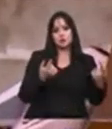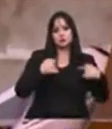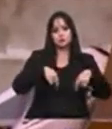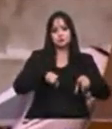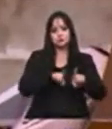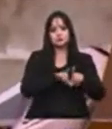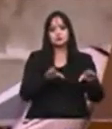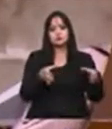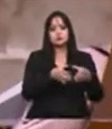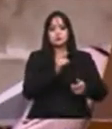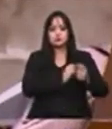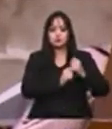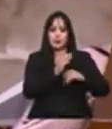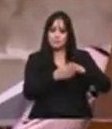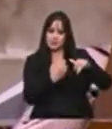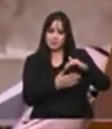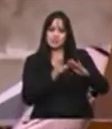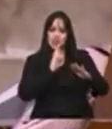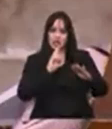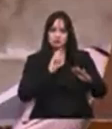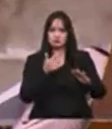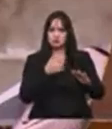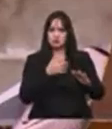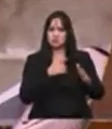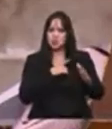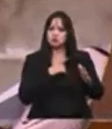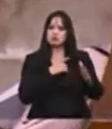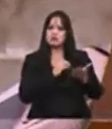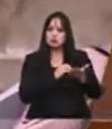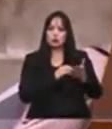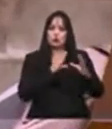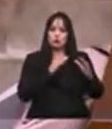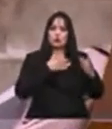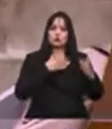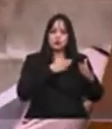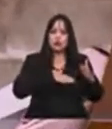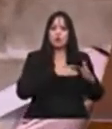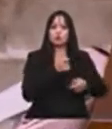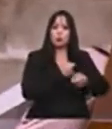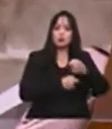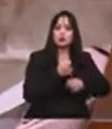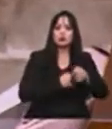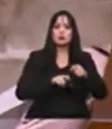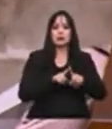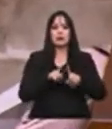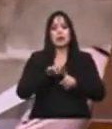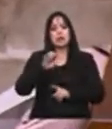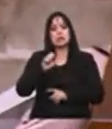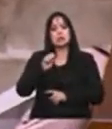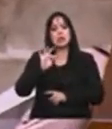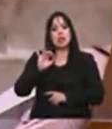Sociedade de Economia Mista relataram que havia um desconforto sobre a exclusão das áreas comerciais da estatal